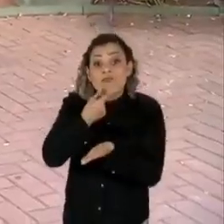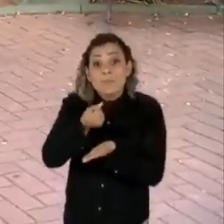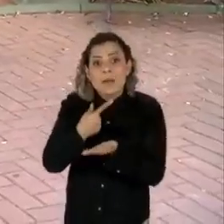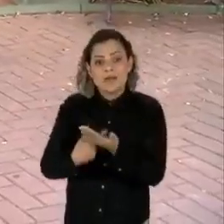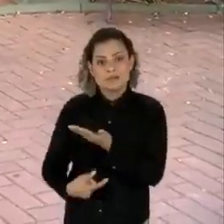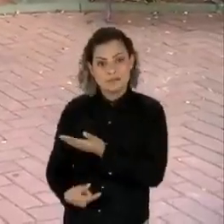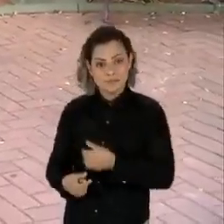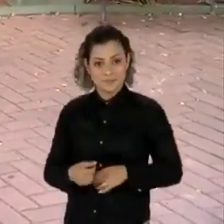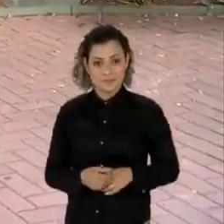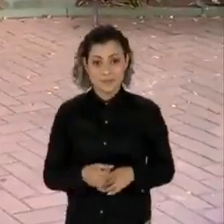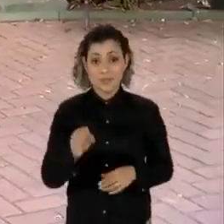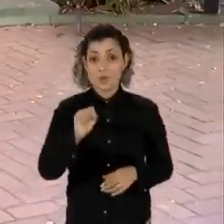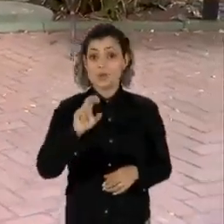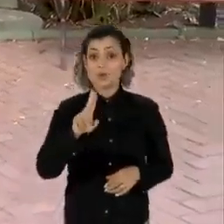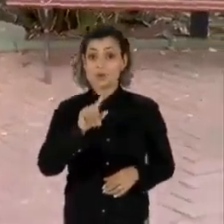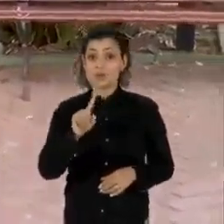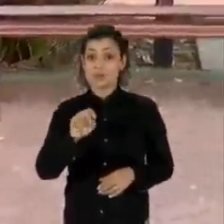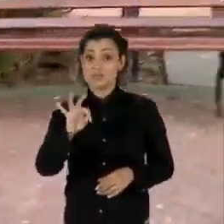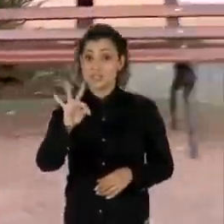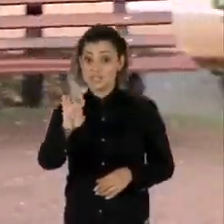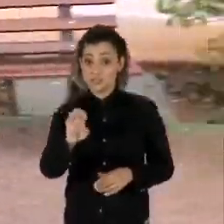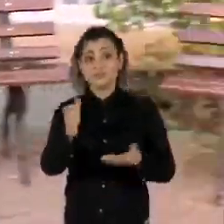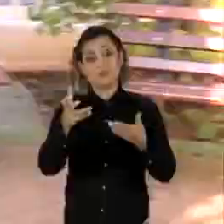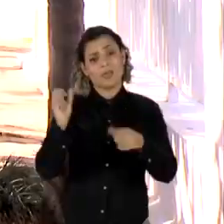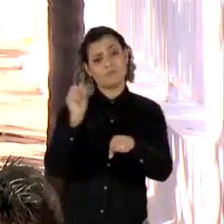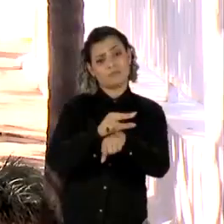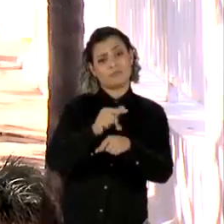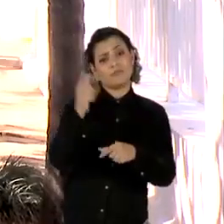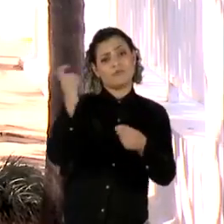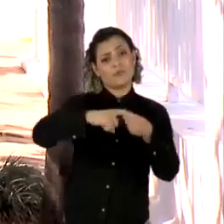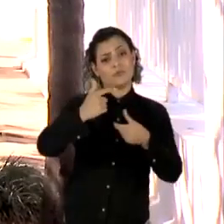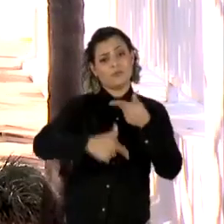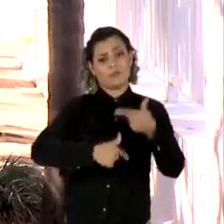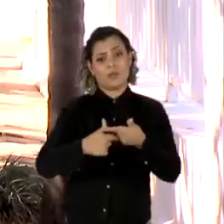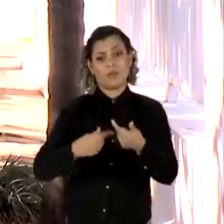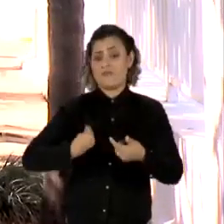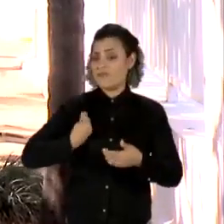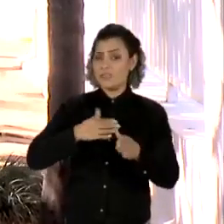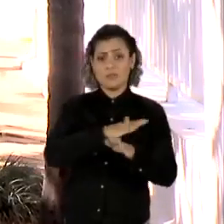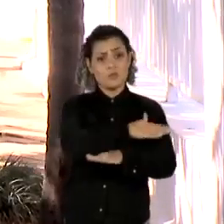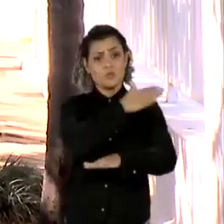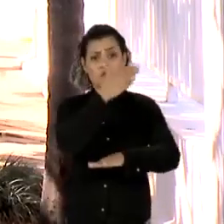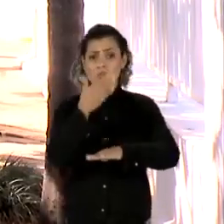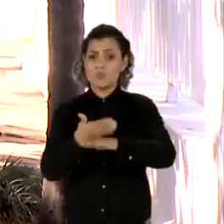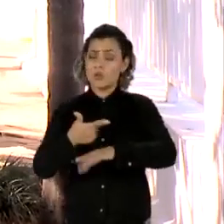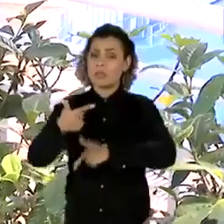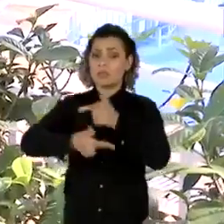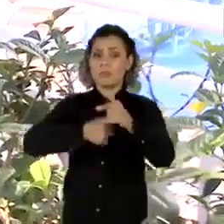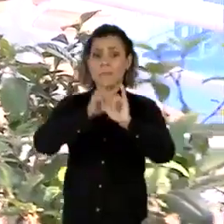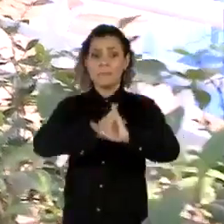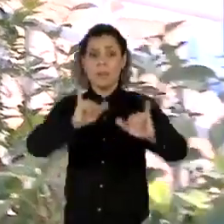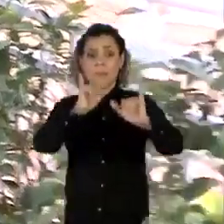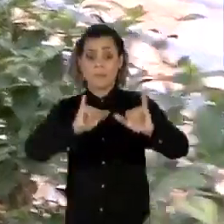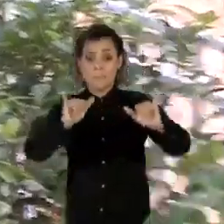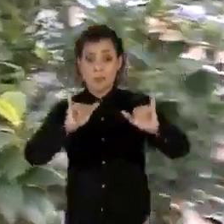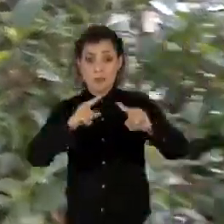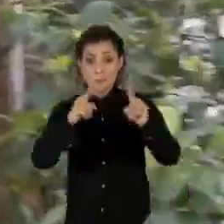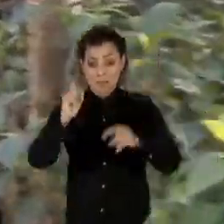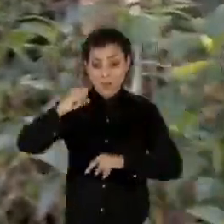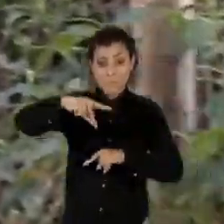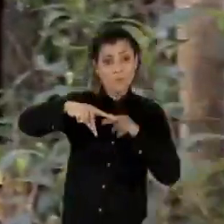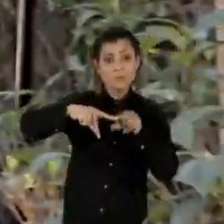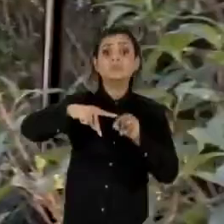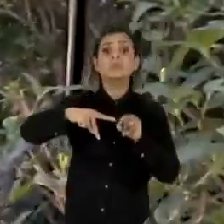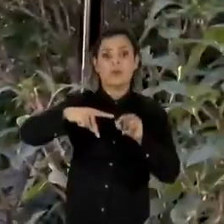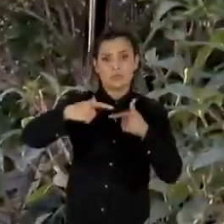suzete ainda está em busca de uma colocação a vida toda ela foi publicitária depois que se aposentou